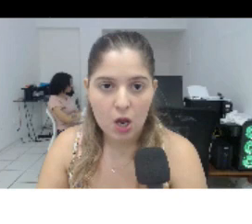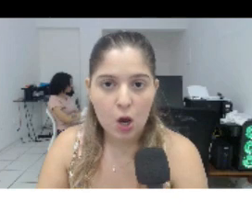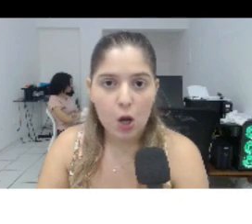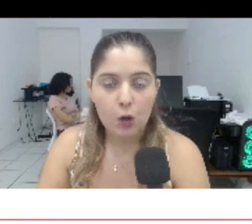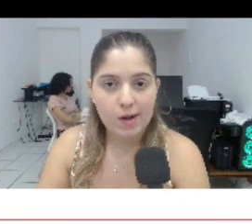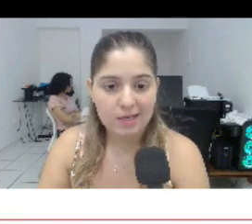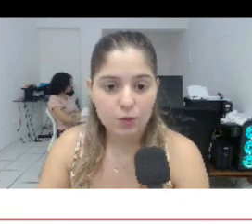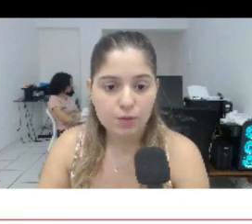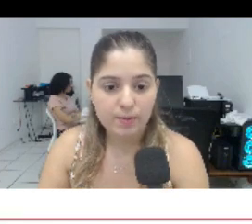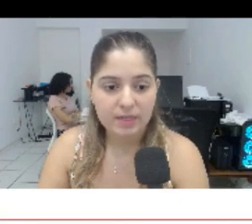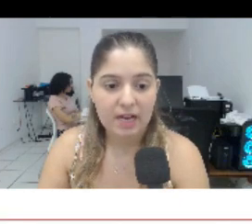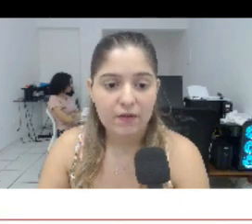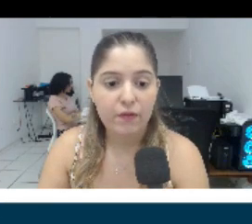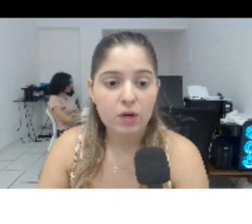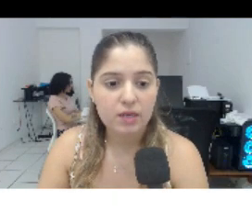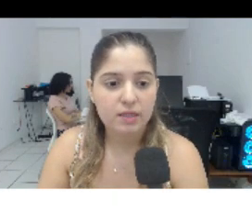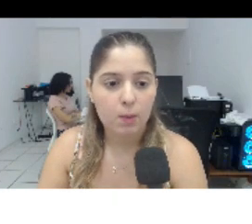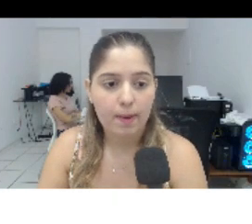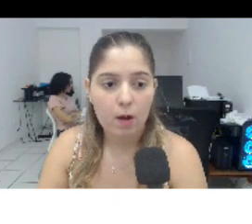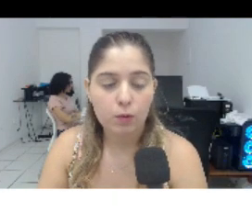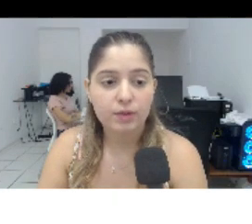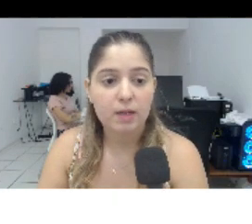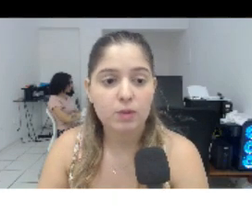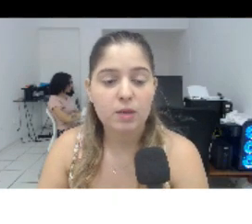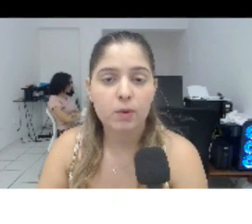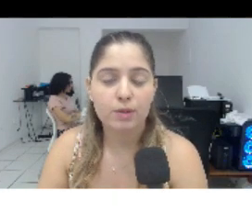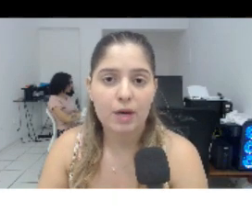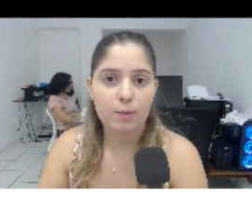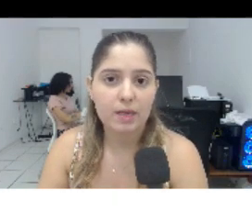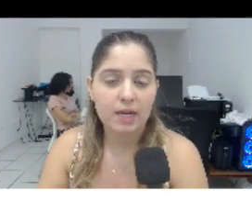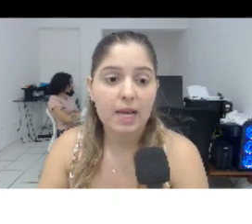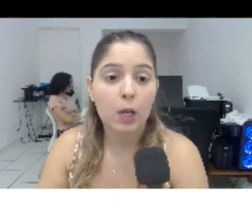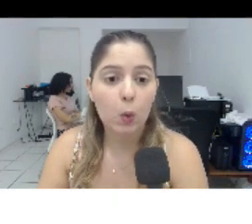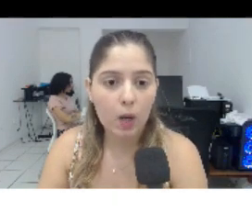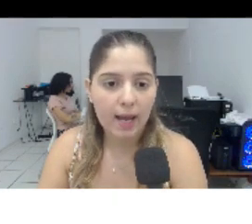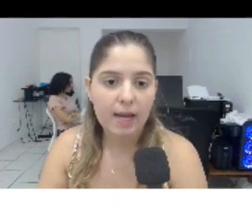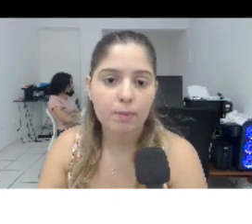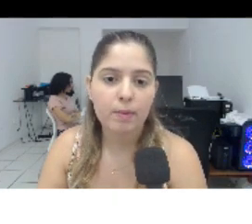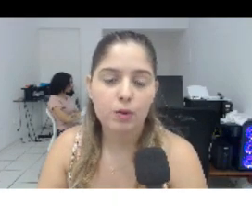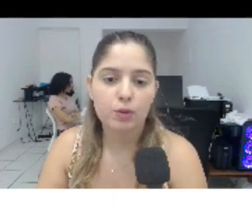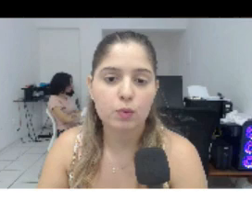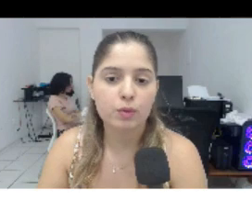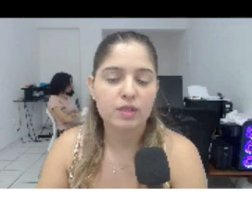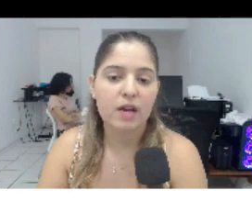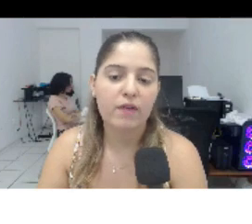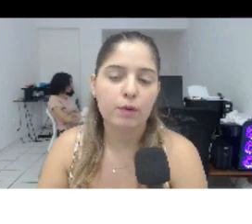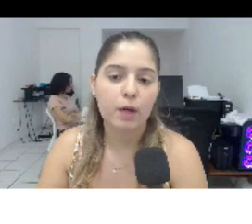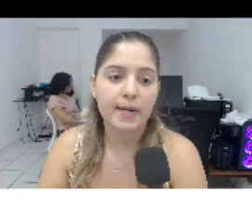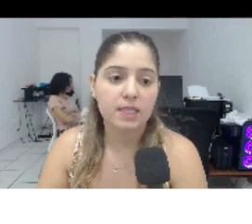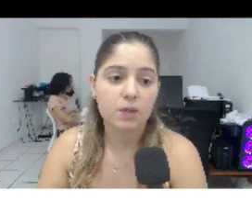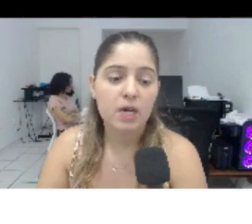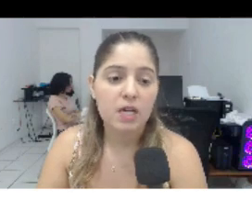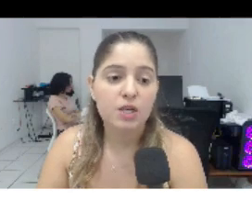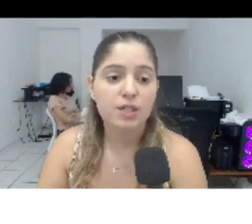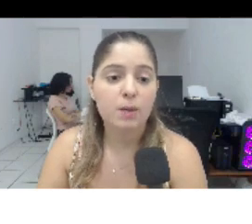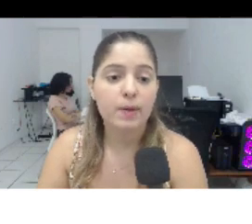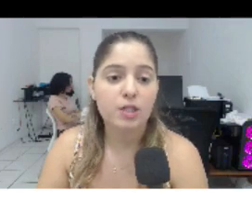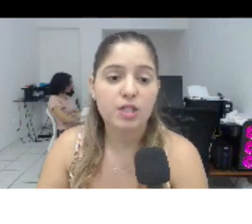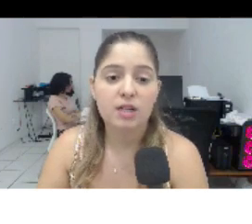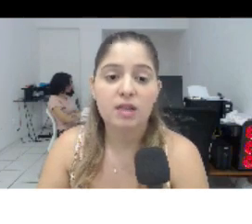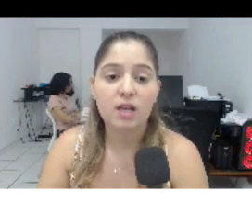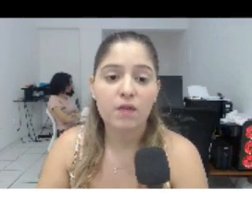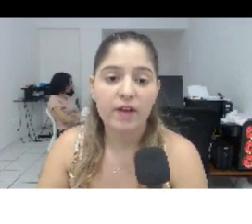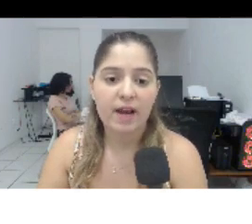Bolsonaro. Com as últimas da Folha de São Paulo, temos que Bolsonaro mira Lula em primeiro discurso na volta ao Brasil e diz